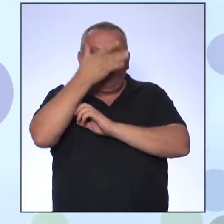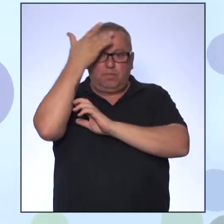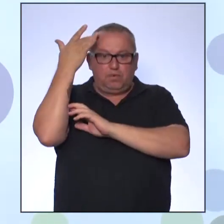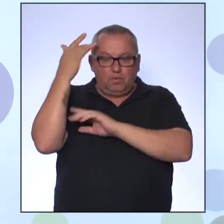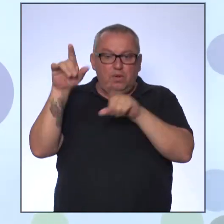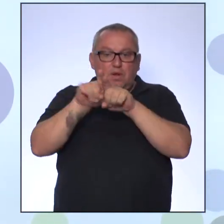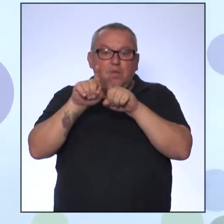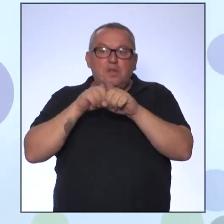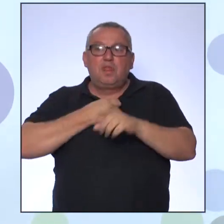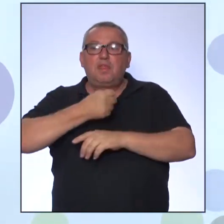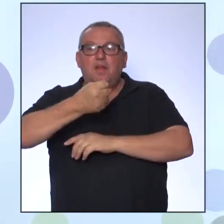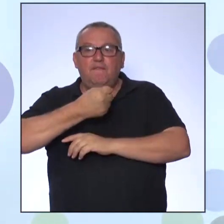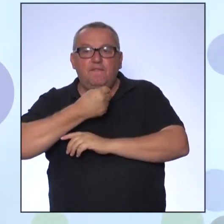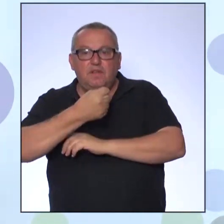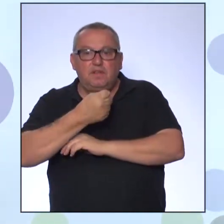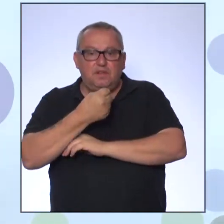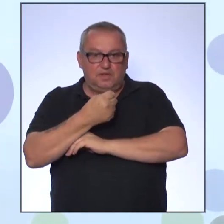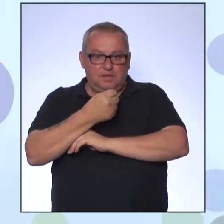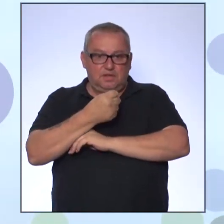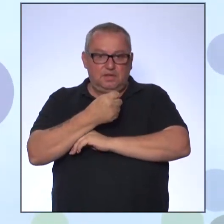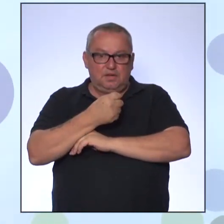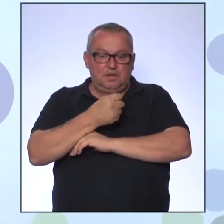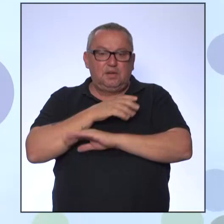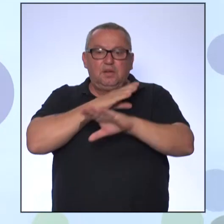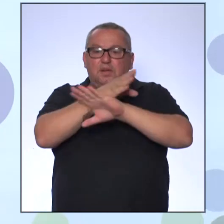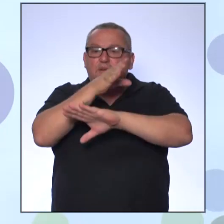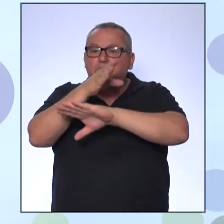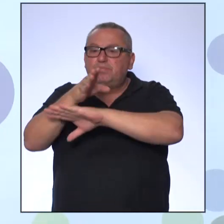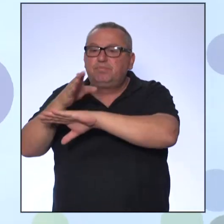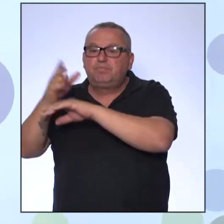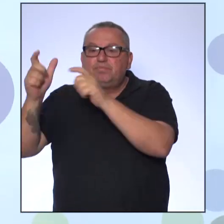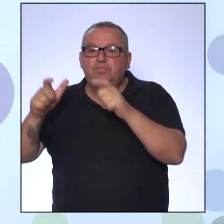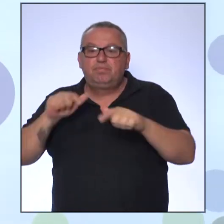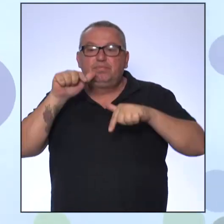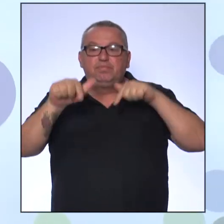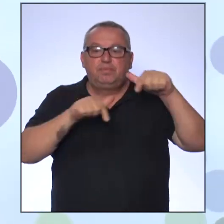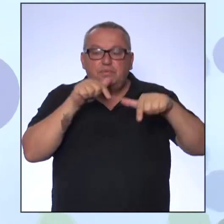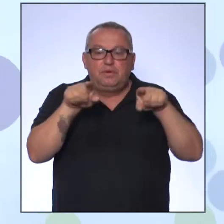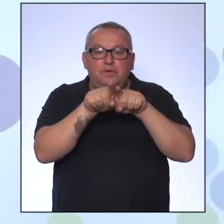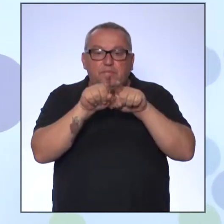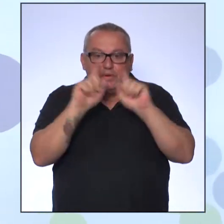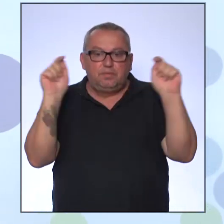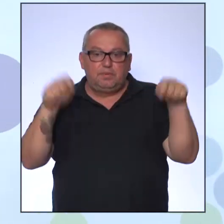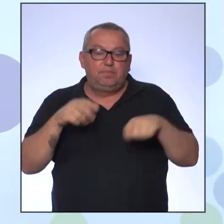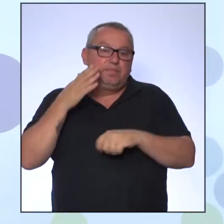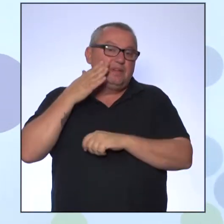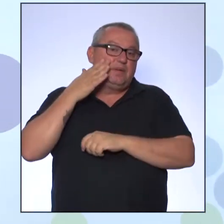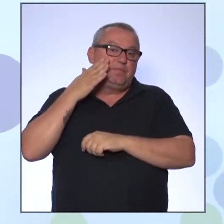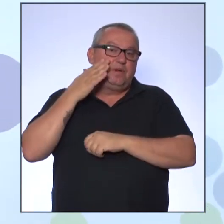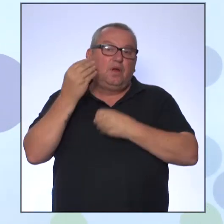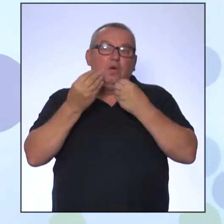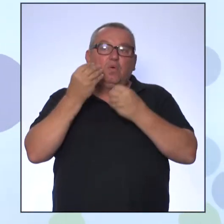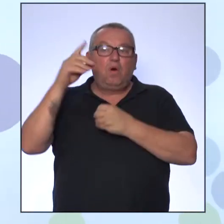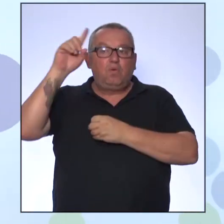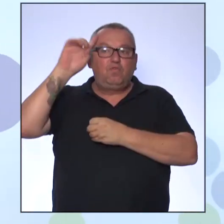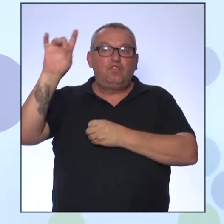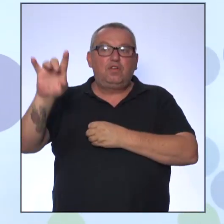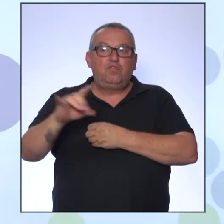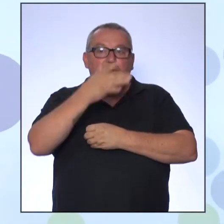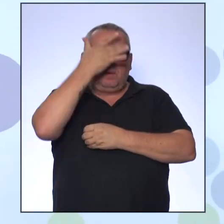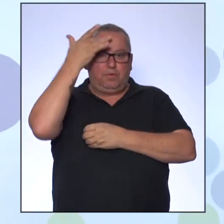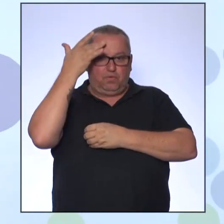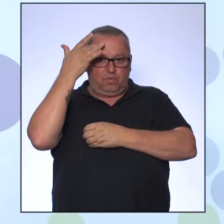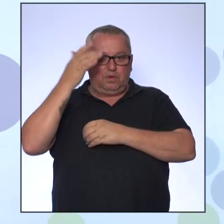fazer entrevistas, ir em locais de trabalho sempre que possível, para saber qual é o cotidiano daquela